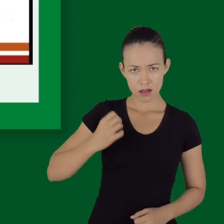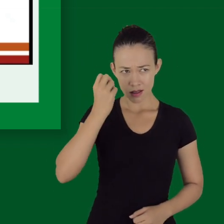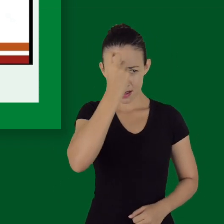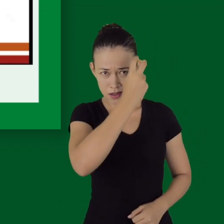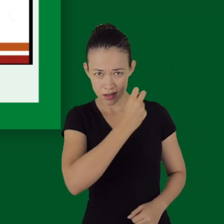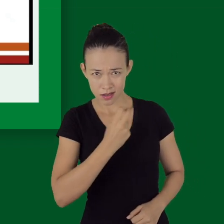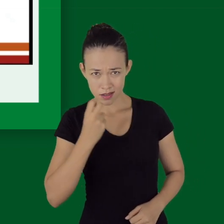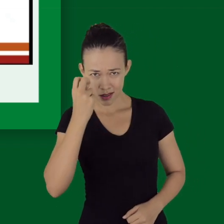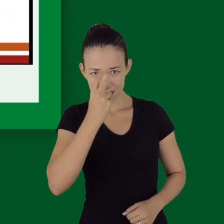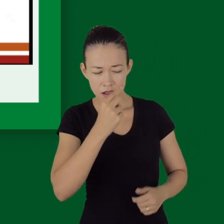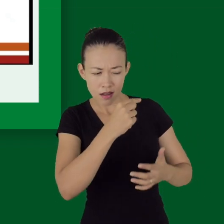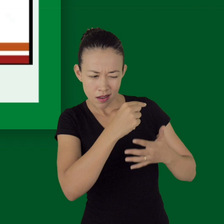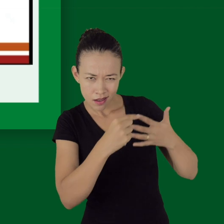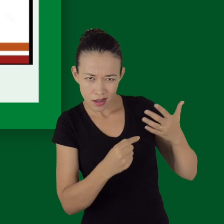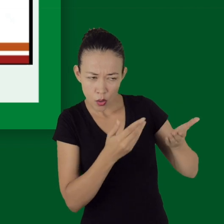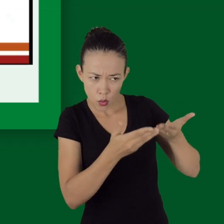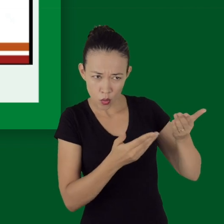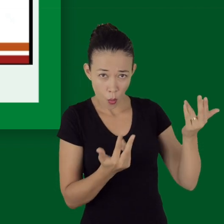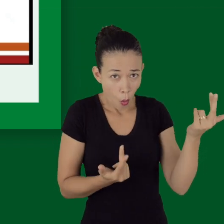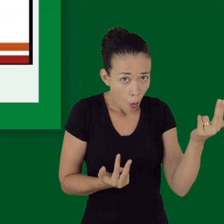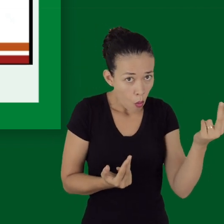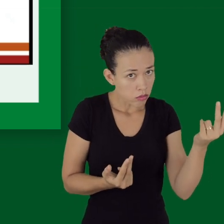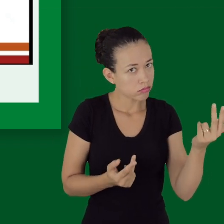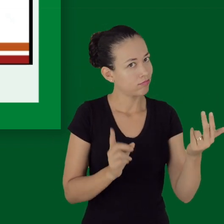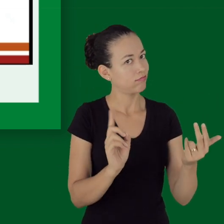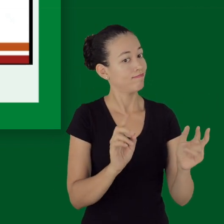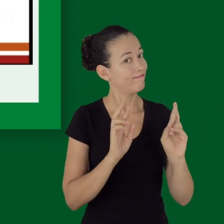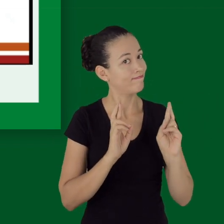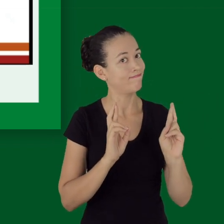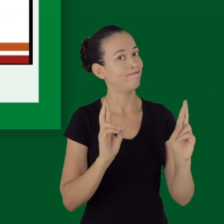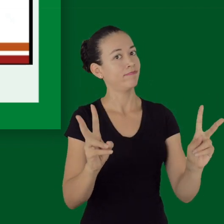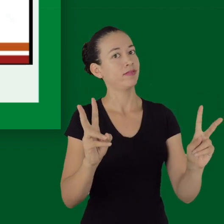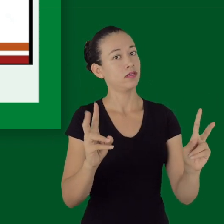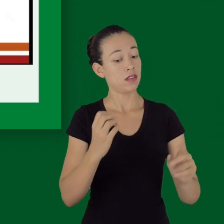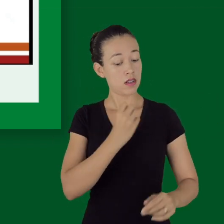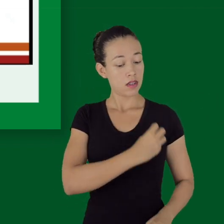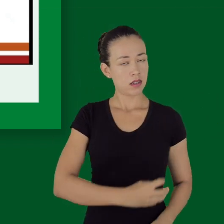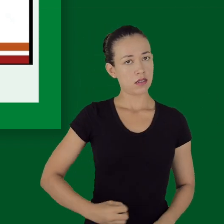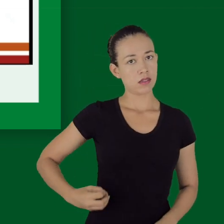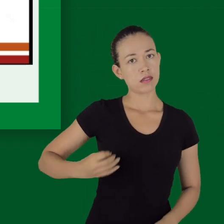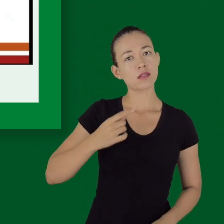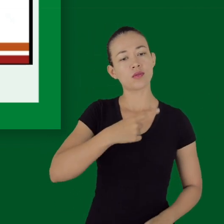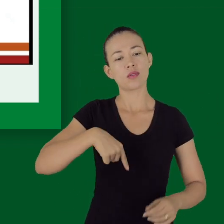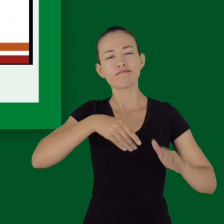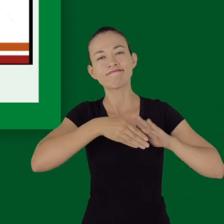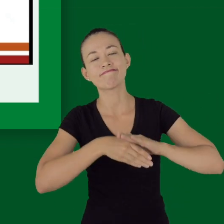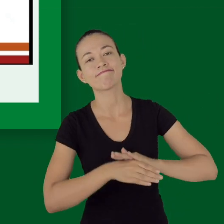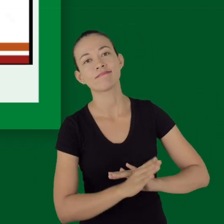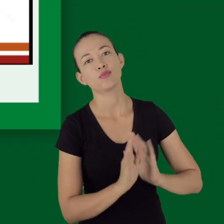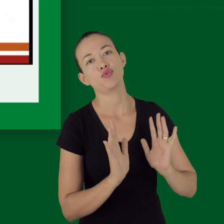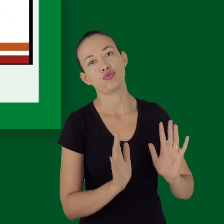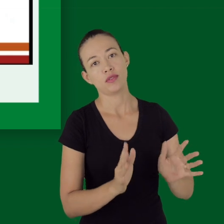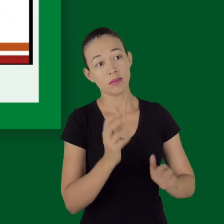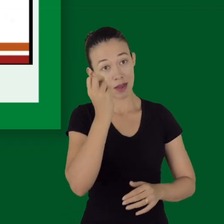choque hipovolêmico que a gente está acostumado a fazer. E tem respostas autonômicas